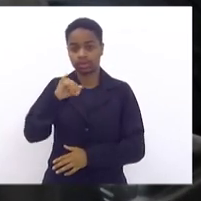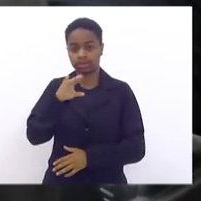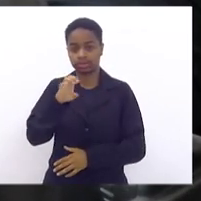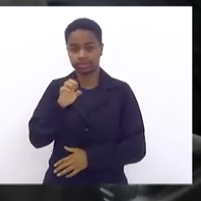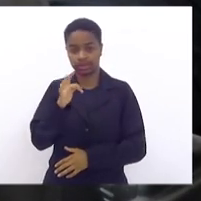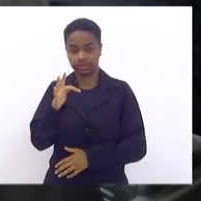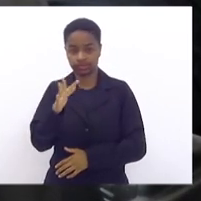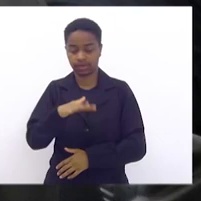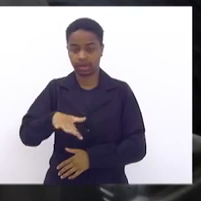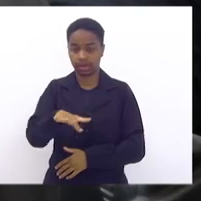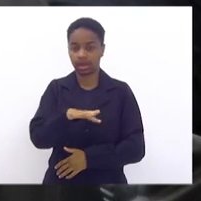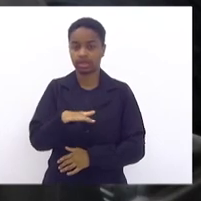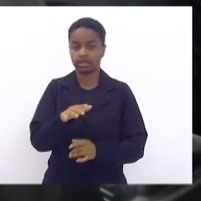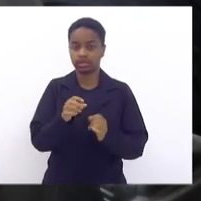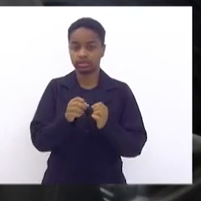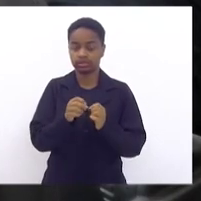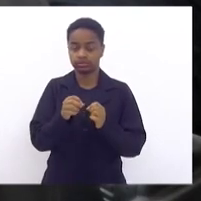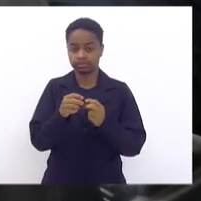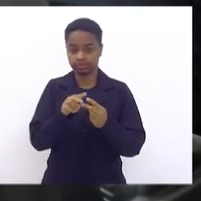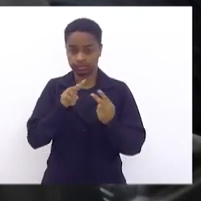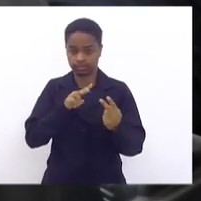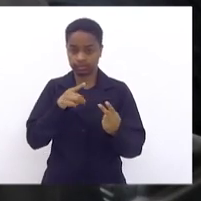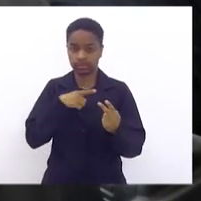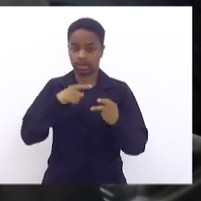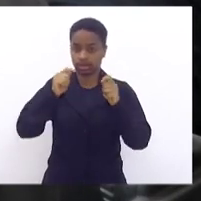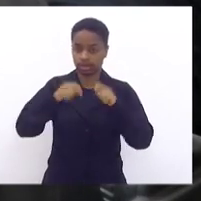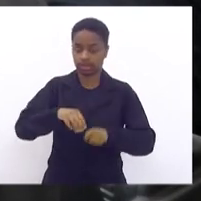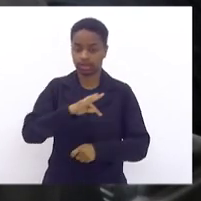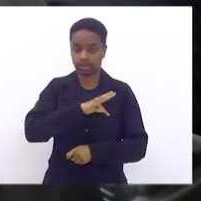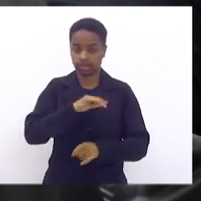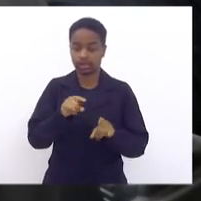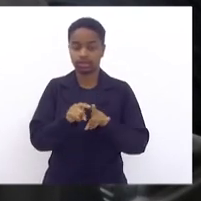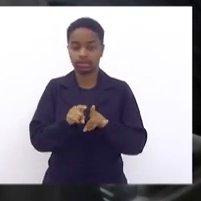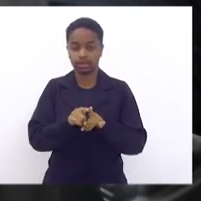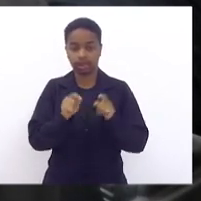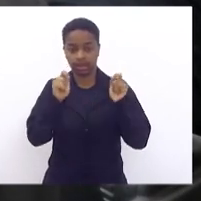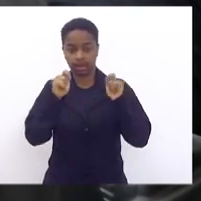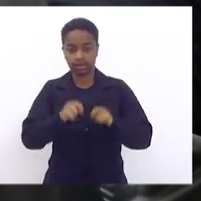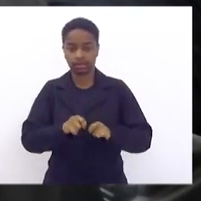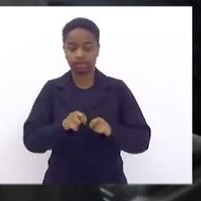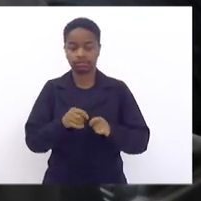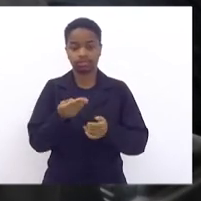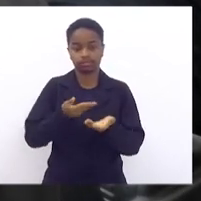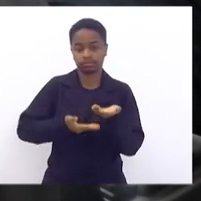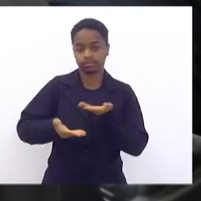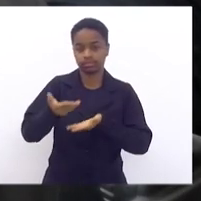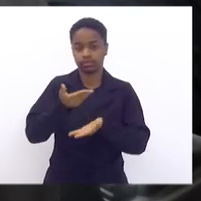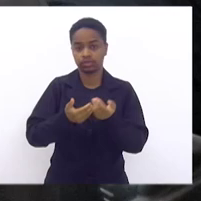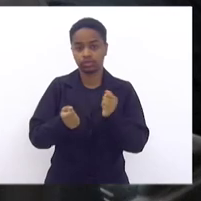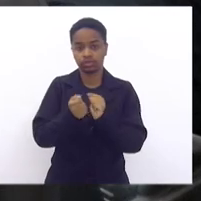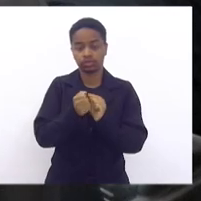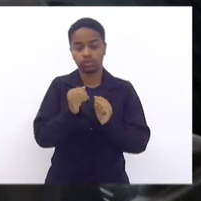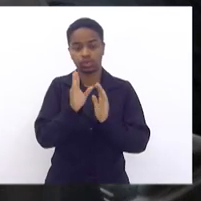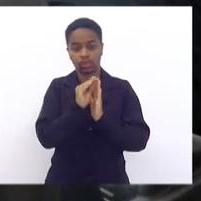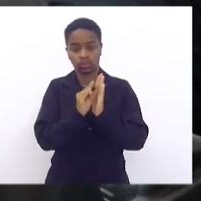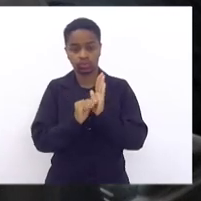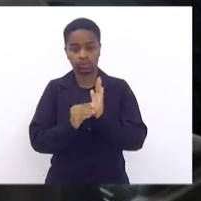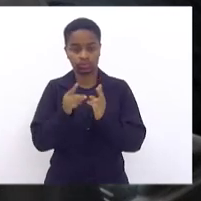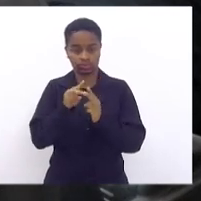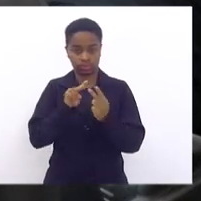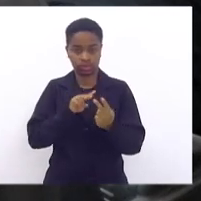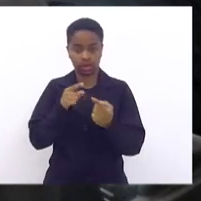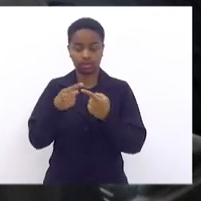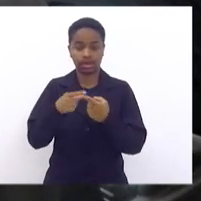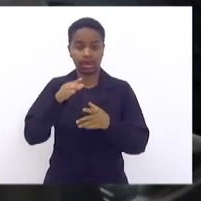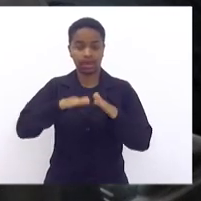refere tanto às habilidades técnicas necessárias quanto à capacidade que se tem para interagir com o conteúdo online. Porque,